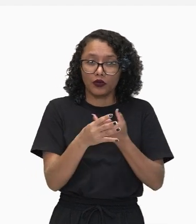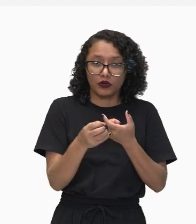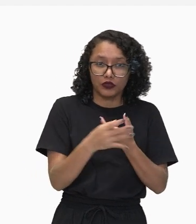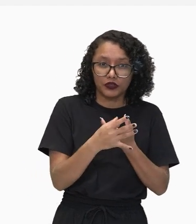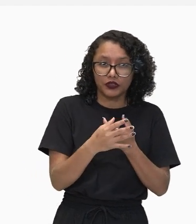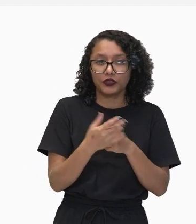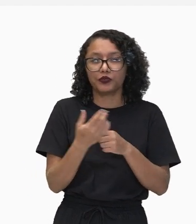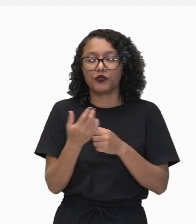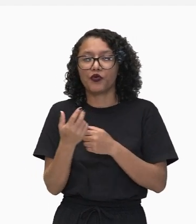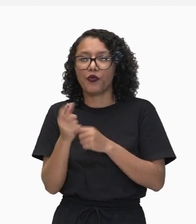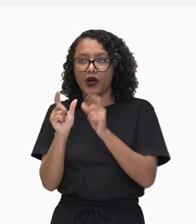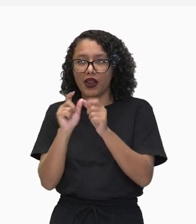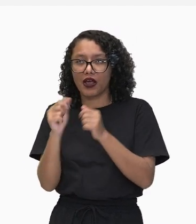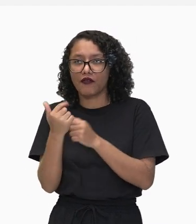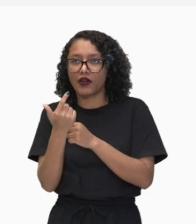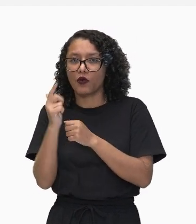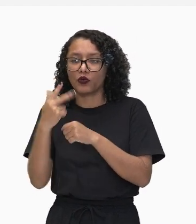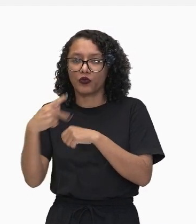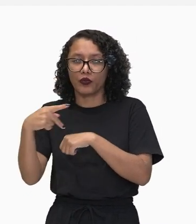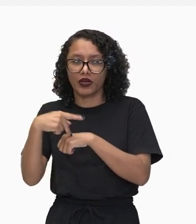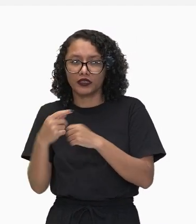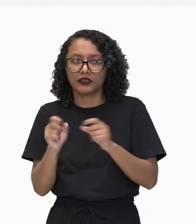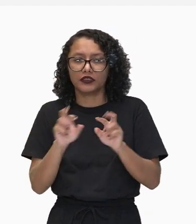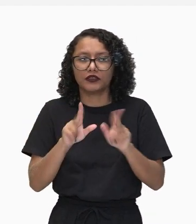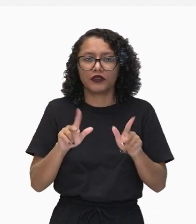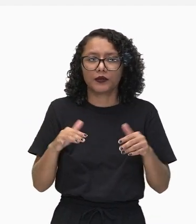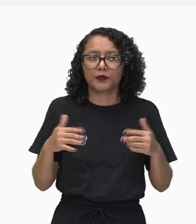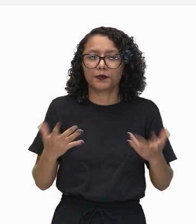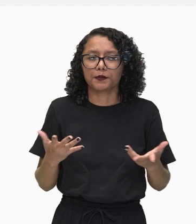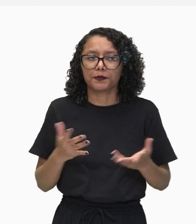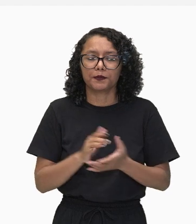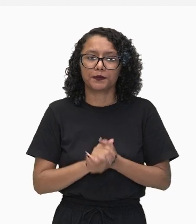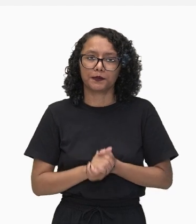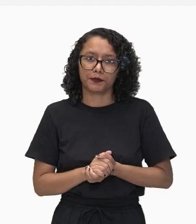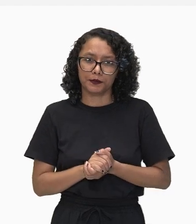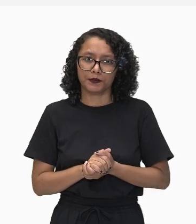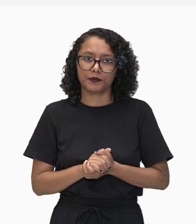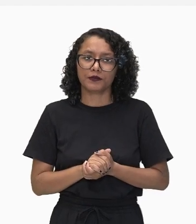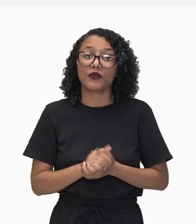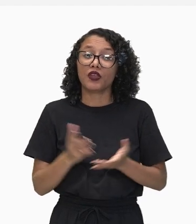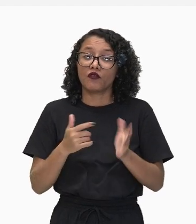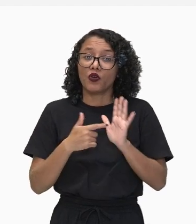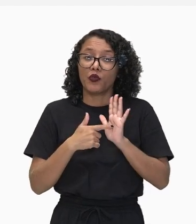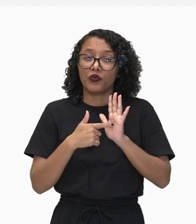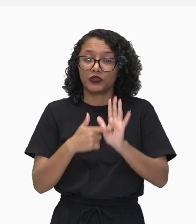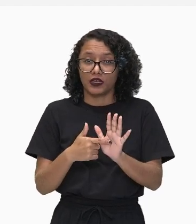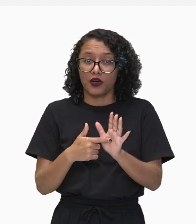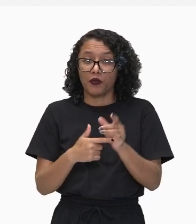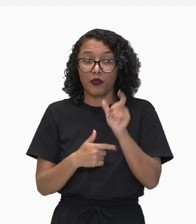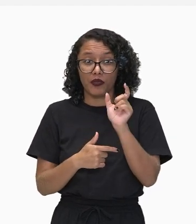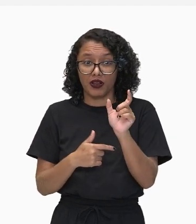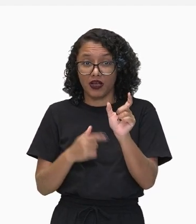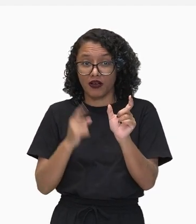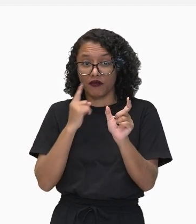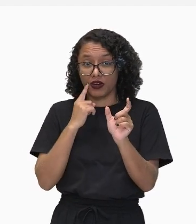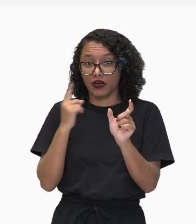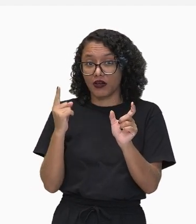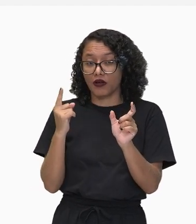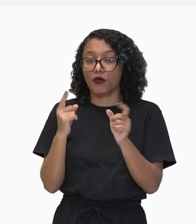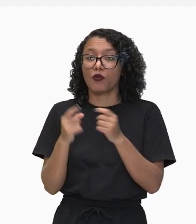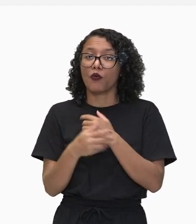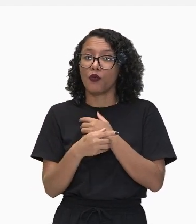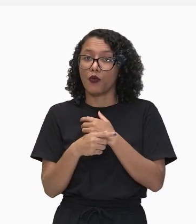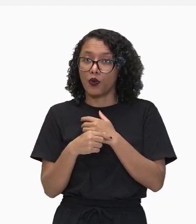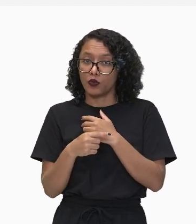neologismo e estrangeirismo? Primeiramente, nós vamos apresentar aqui uma palavra criada aqui pelo esse nosso